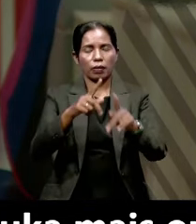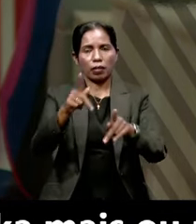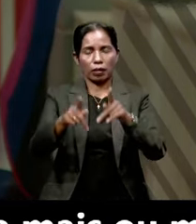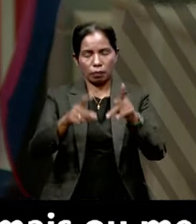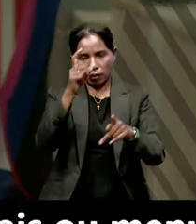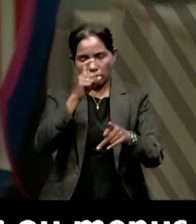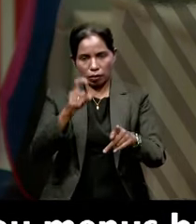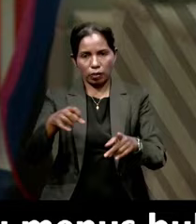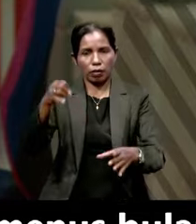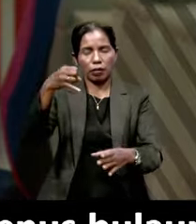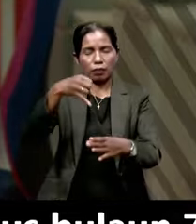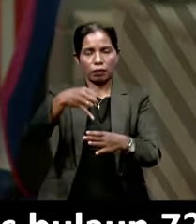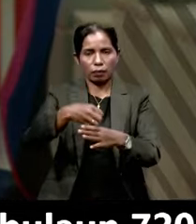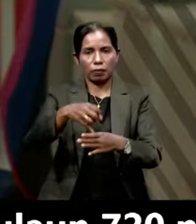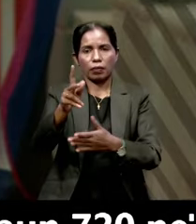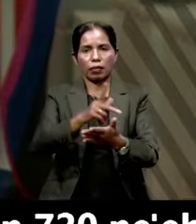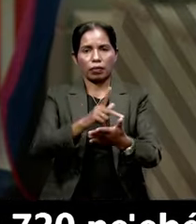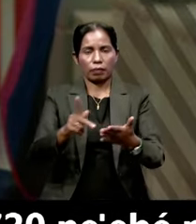nebi envolve e a krimi.